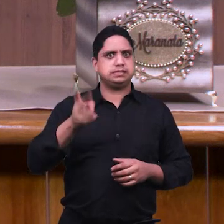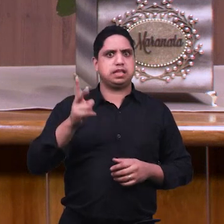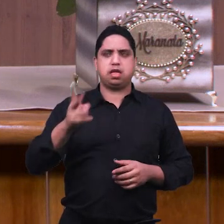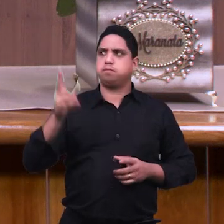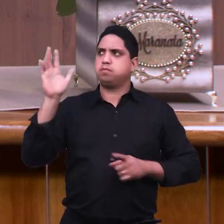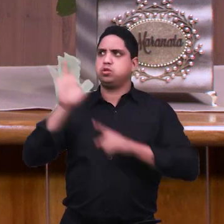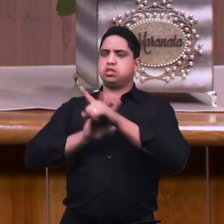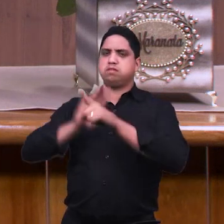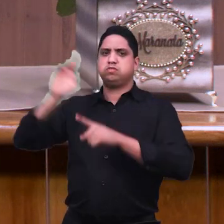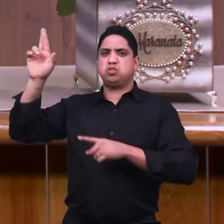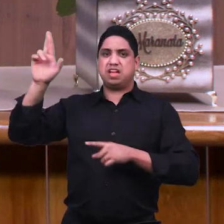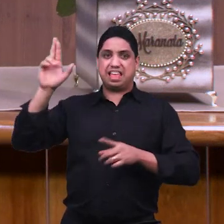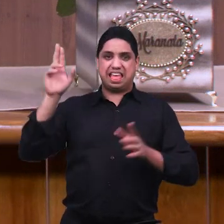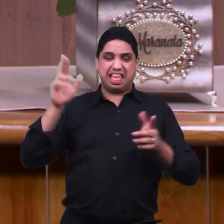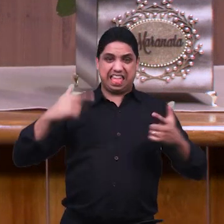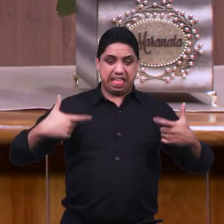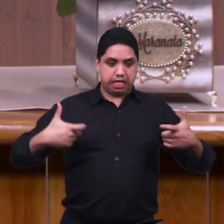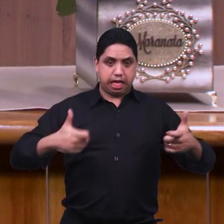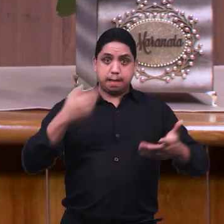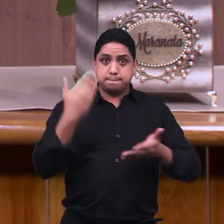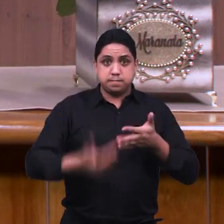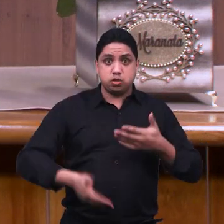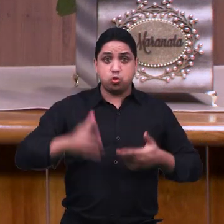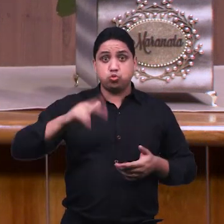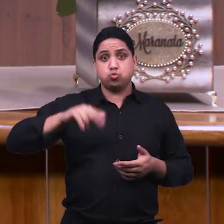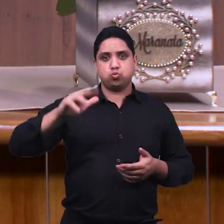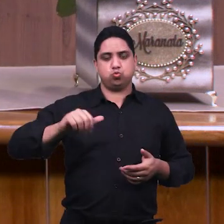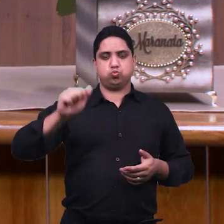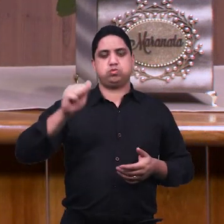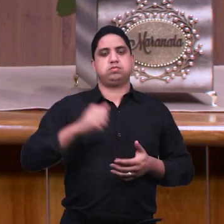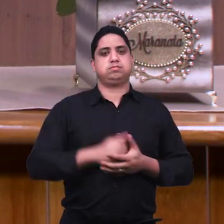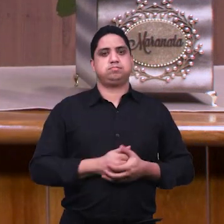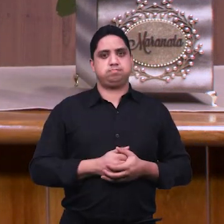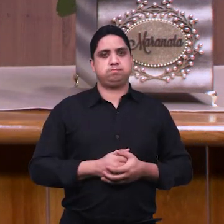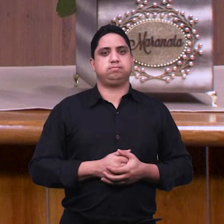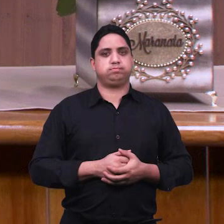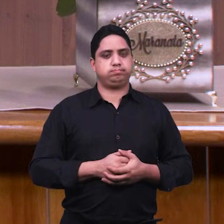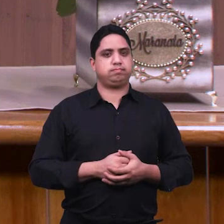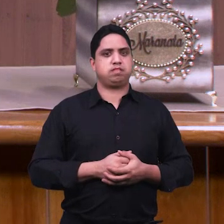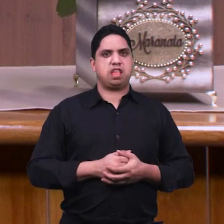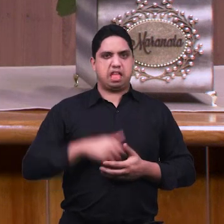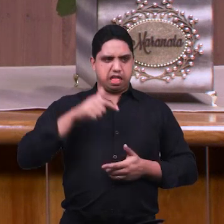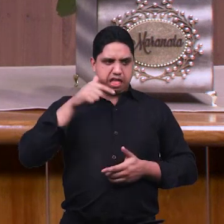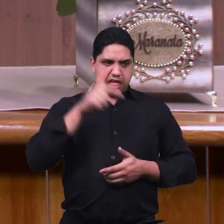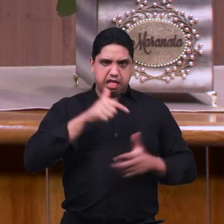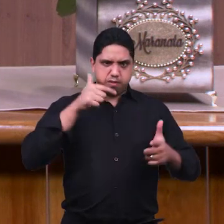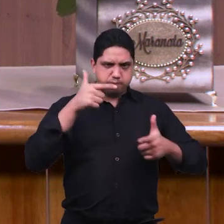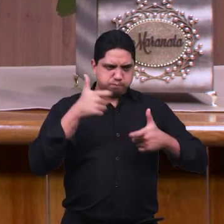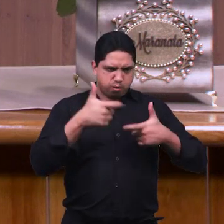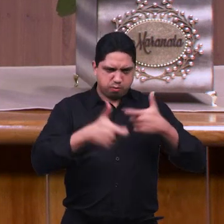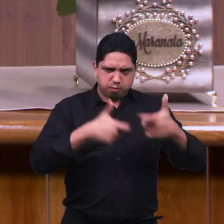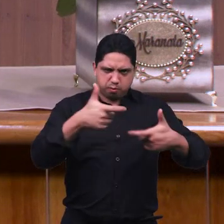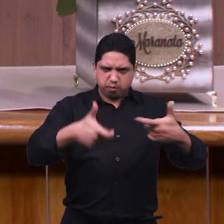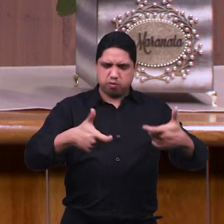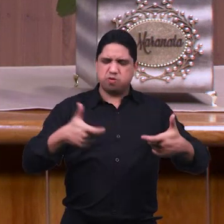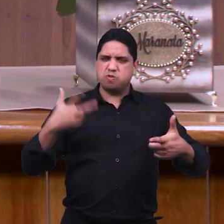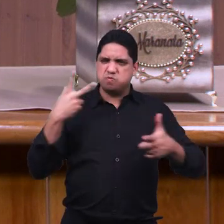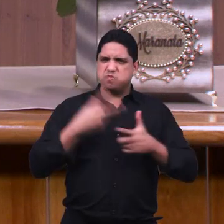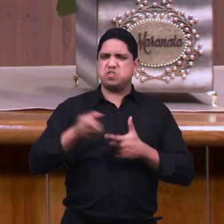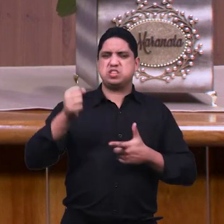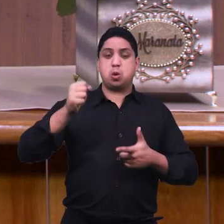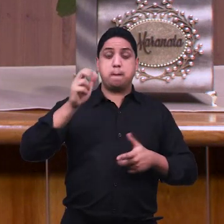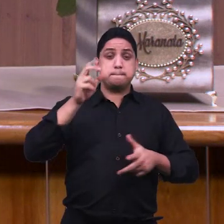nunca perdeu uma guerra, porque ele sempre consultava o Senhor o que ele ia fazer. E foi um homem que venceu muitas batalhas, nunca